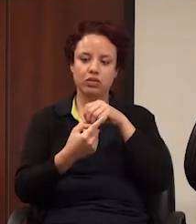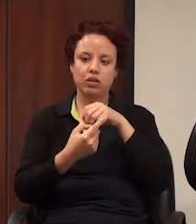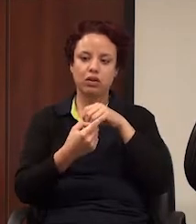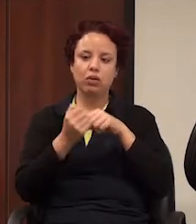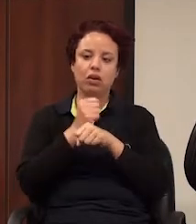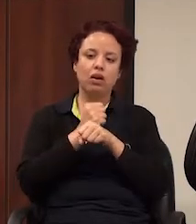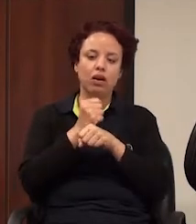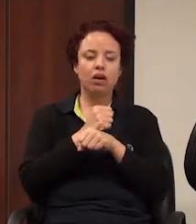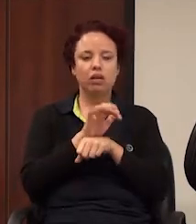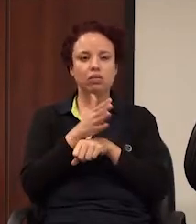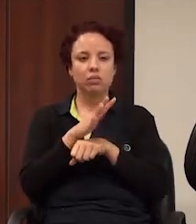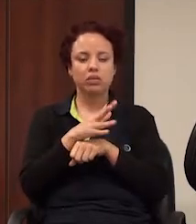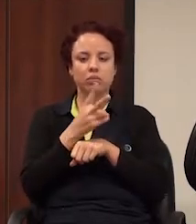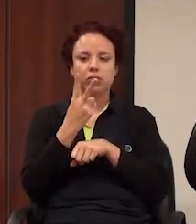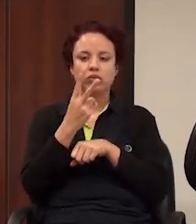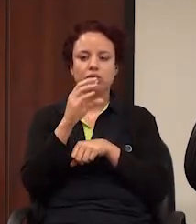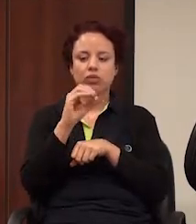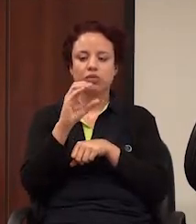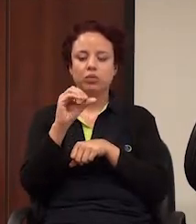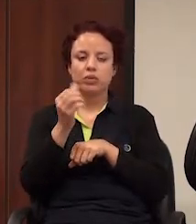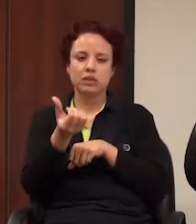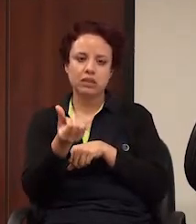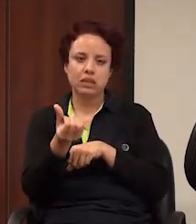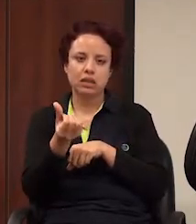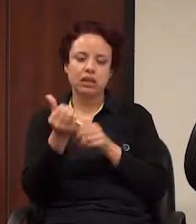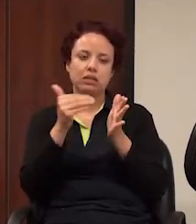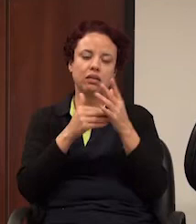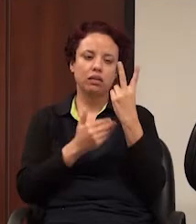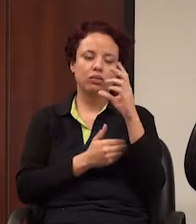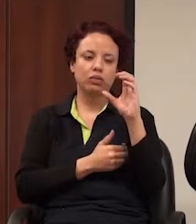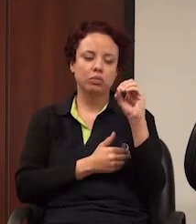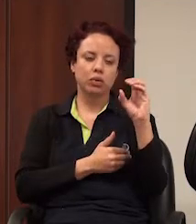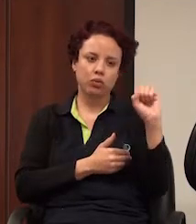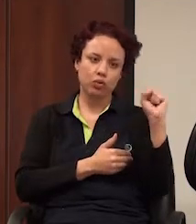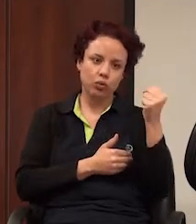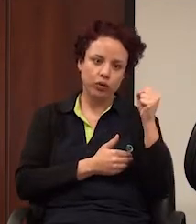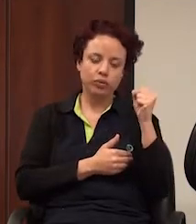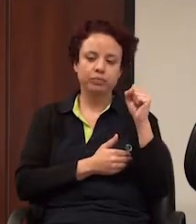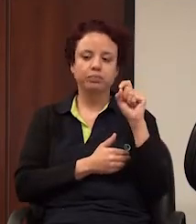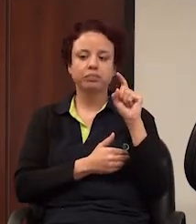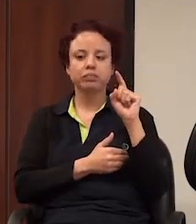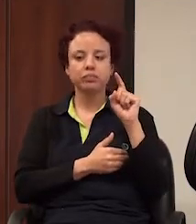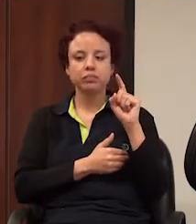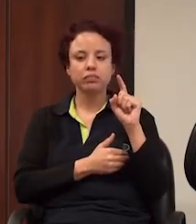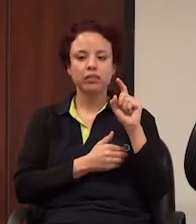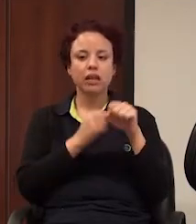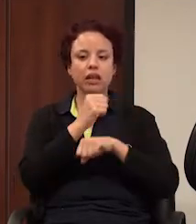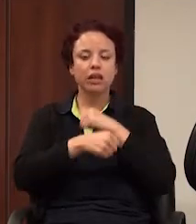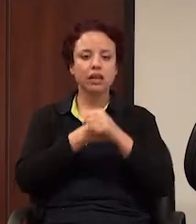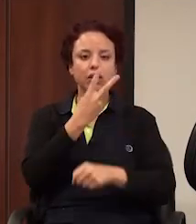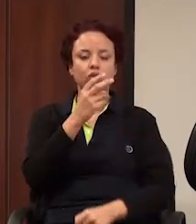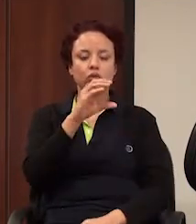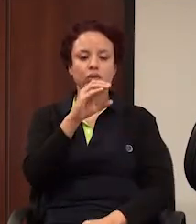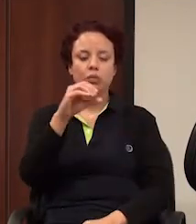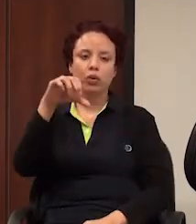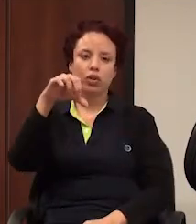por volta, né, do ano de 2006, 2007, 2008, e é recepcionada aí no ano de 2009